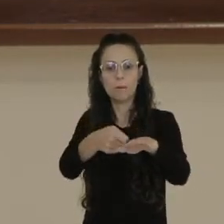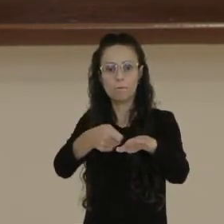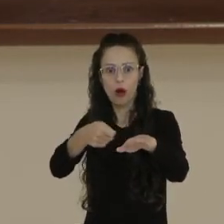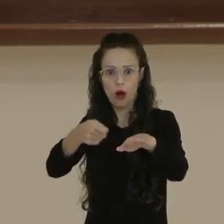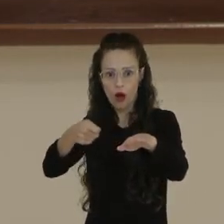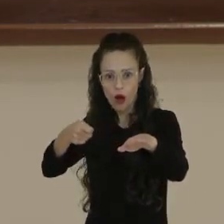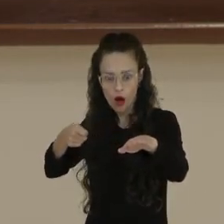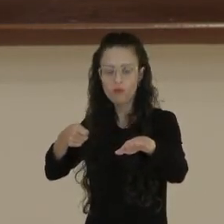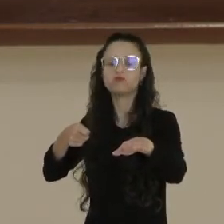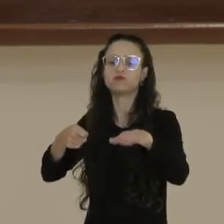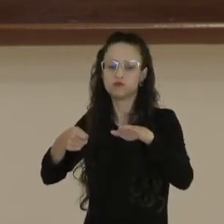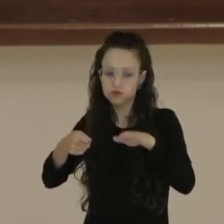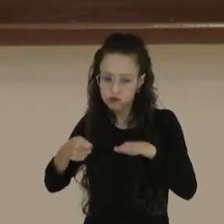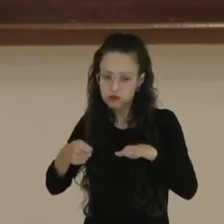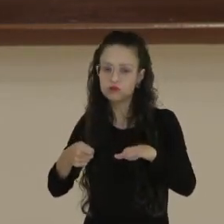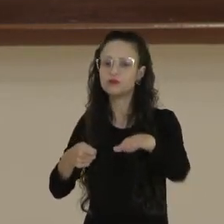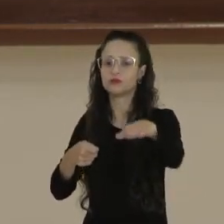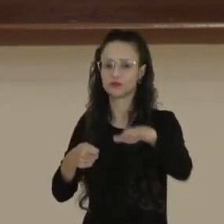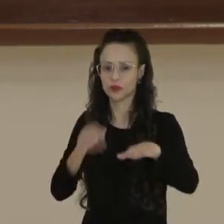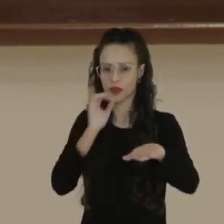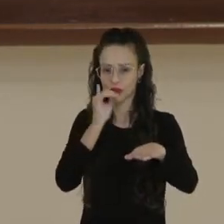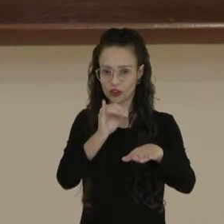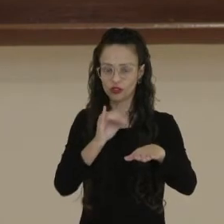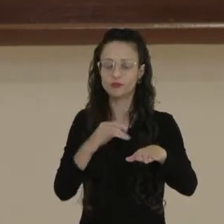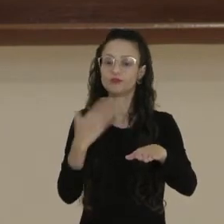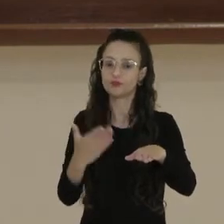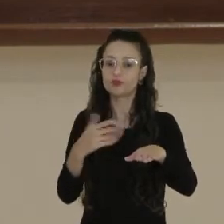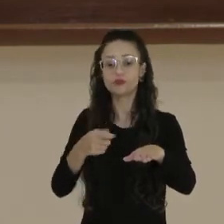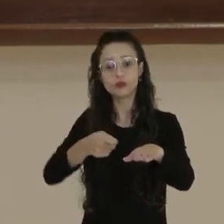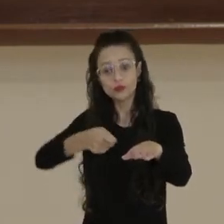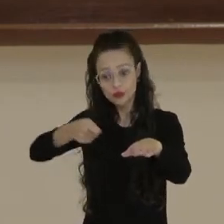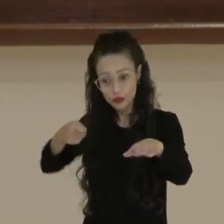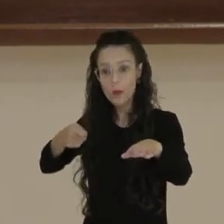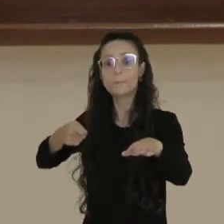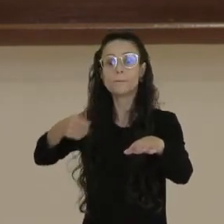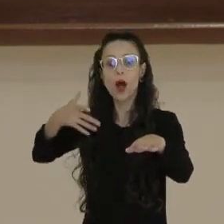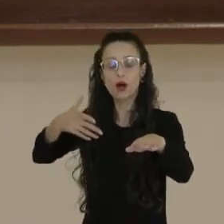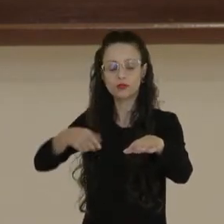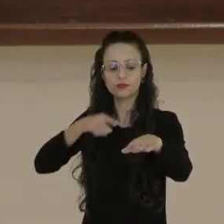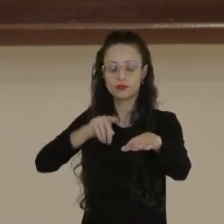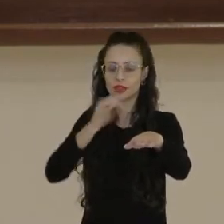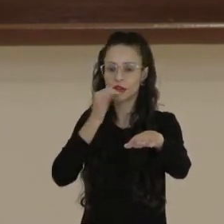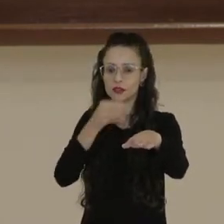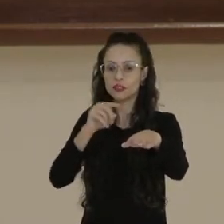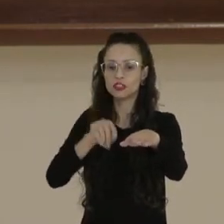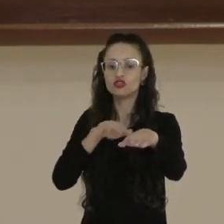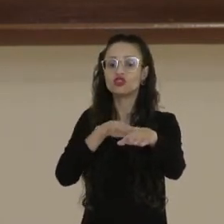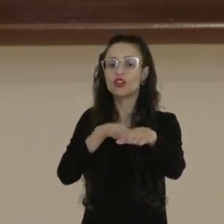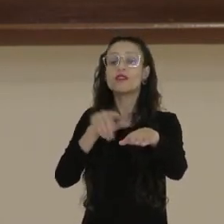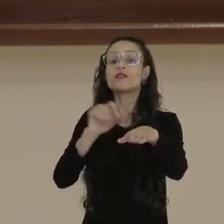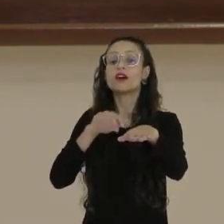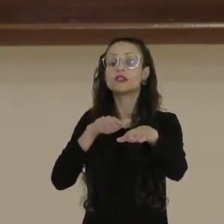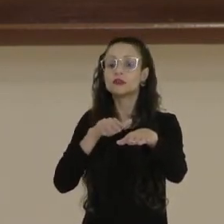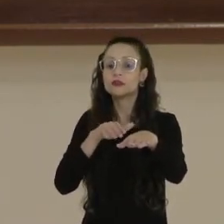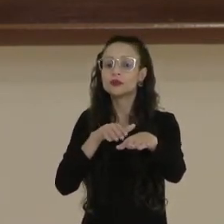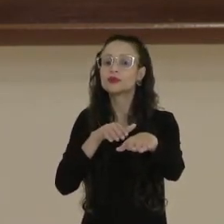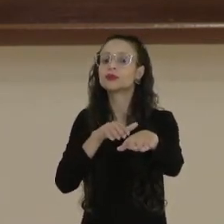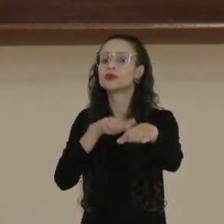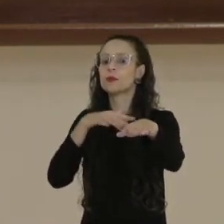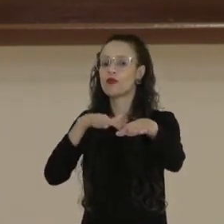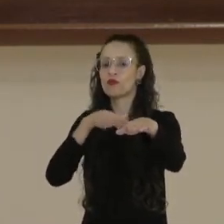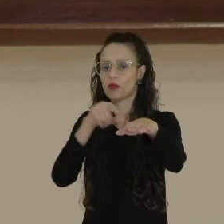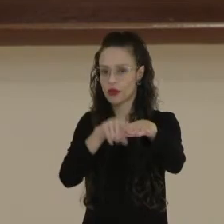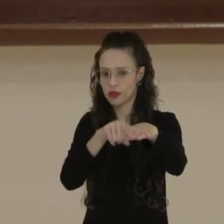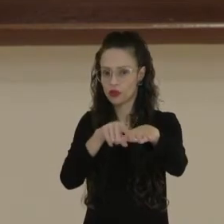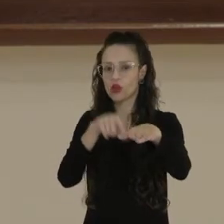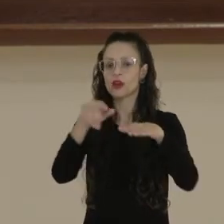essa molinha, ela acaba acumulando energia. E a hora que você solta essa energia, ela é liberada em energia de movimento. Então, a gente vai chamar essa energia